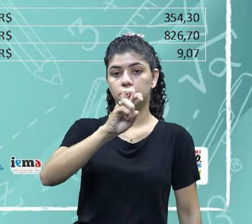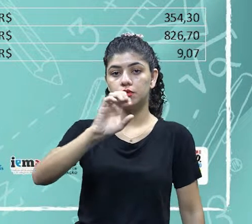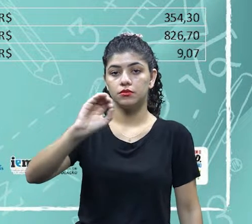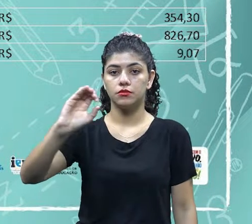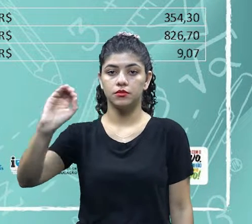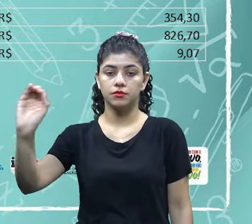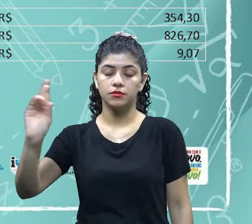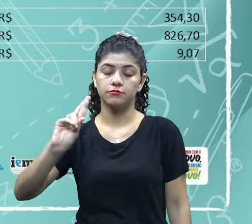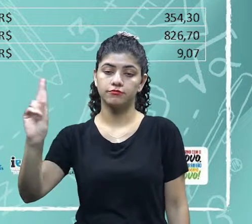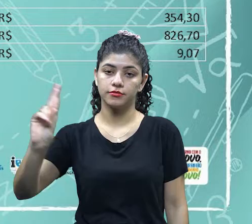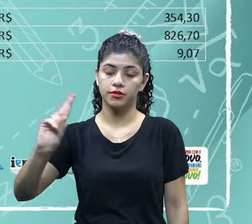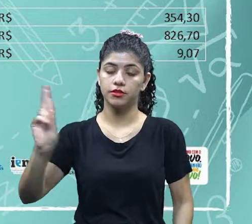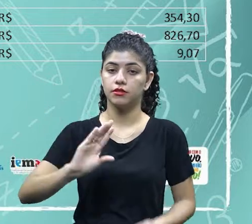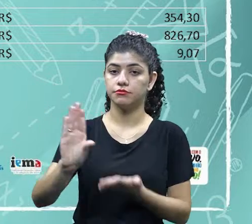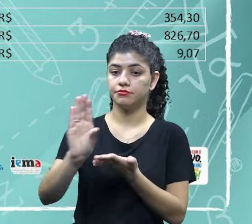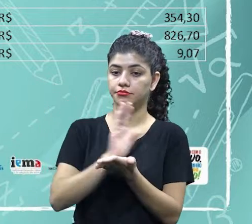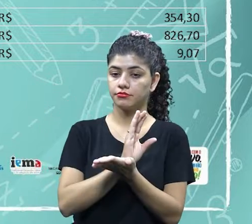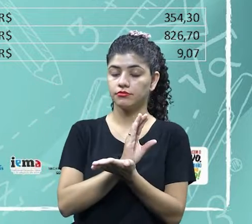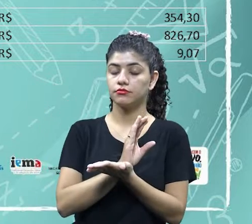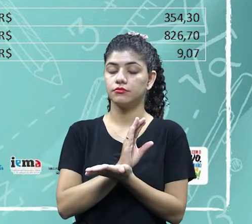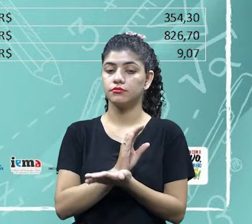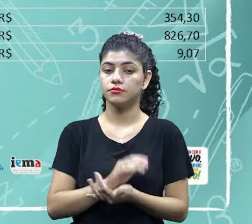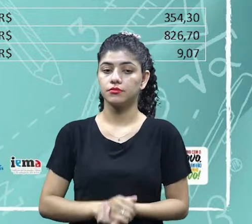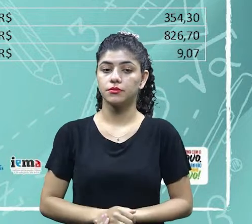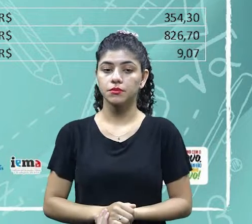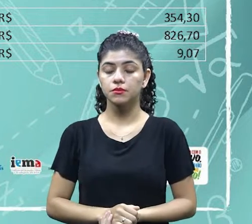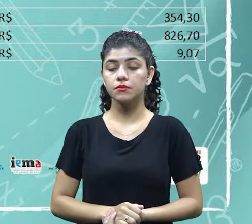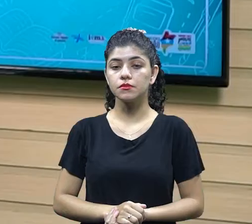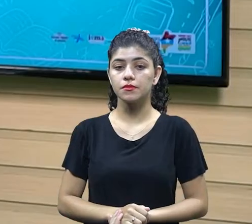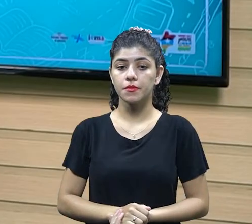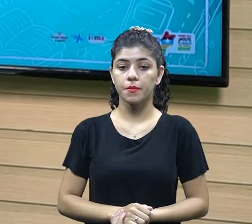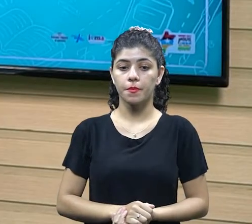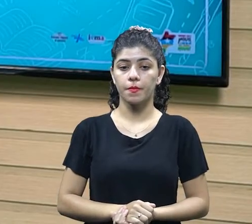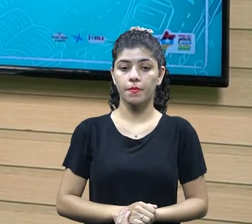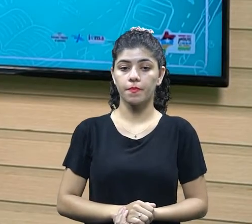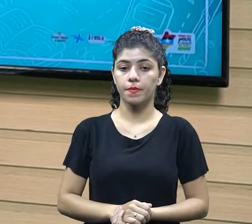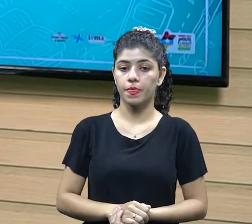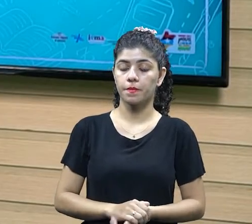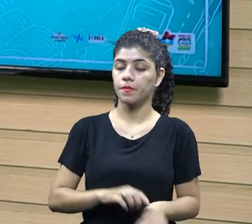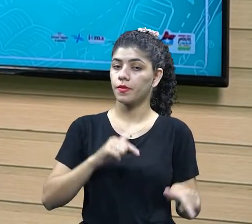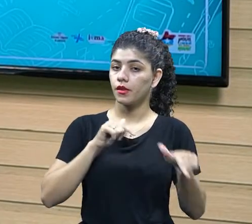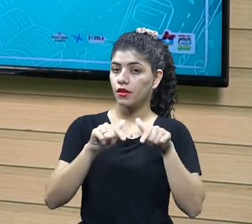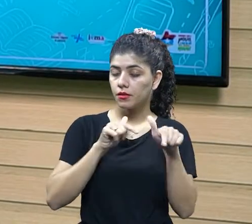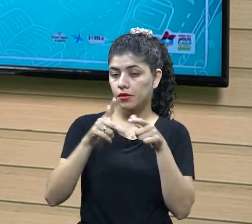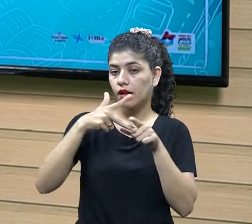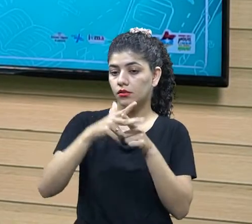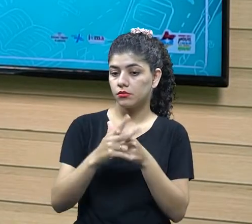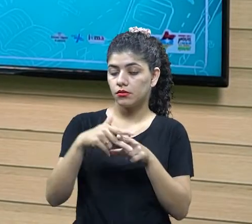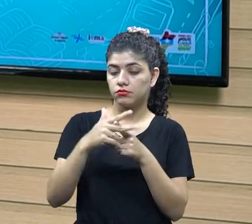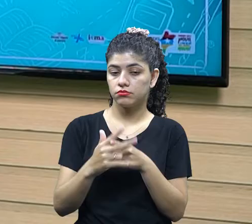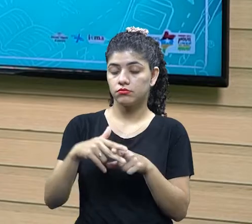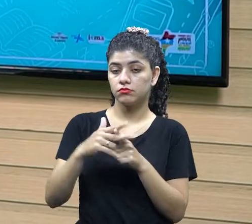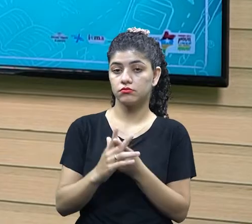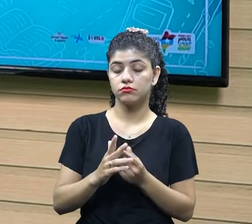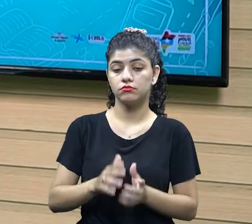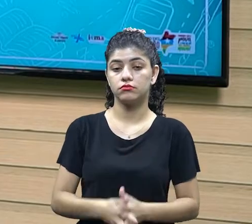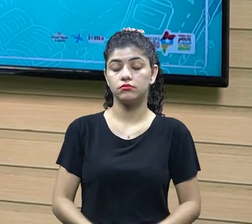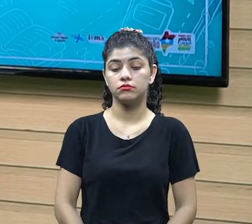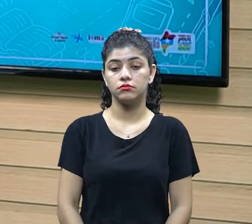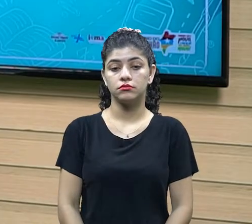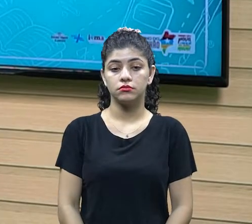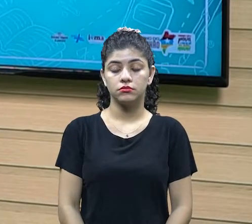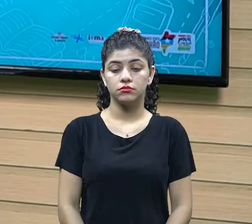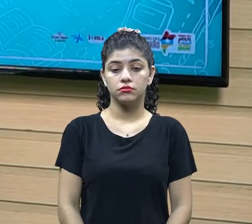aproximadamente R$ 4.500. Essa foi a entrada do recurso. Que receita é essa? Venda de serviços mecânicos.